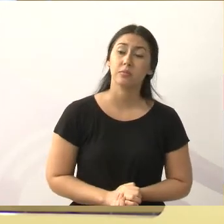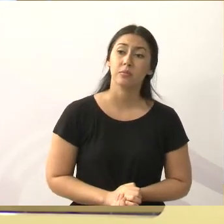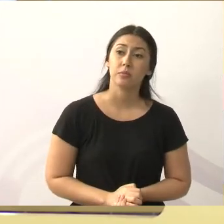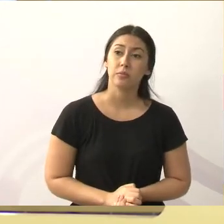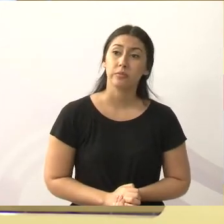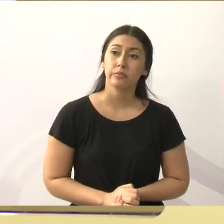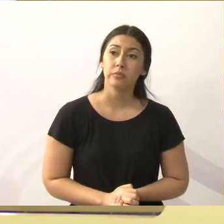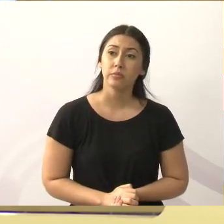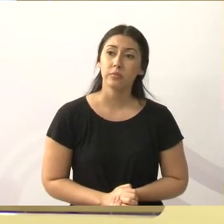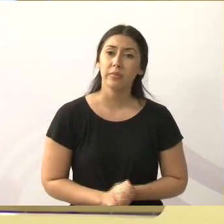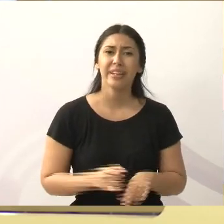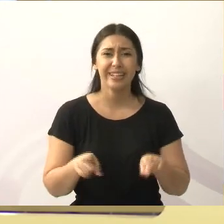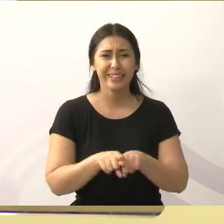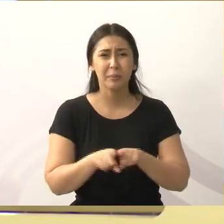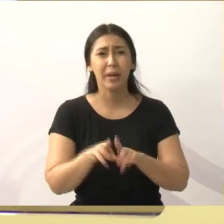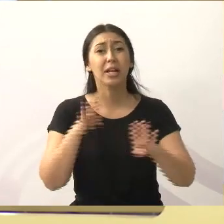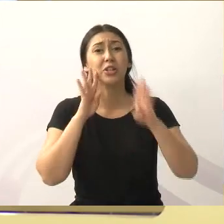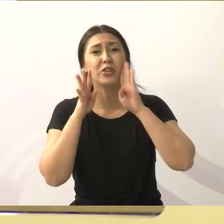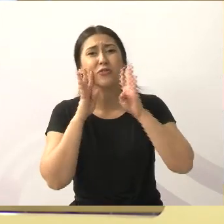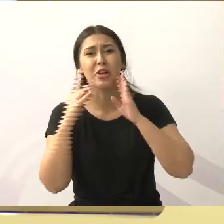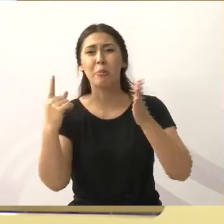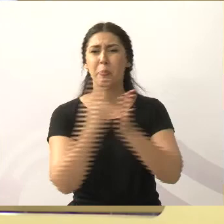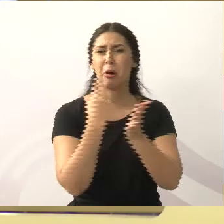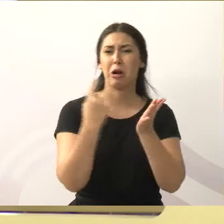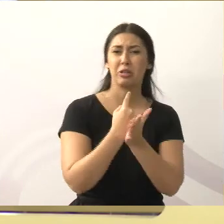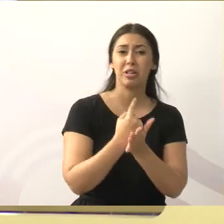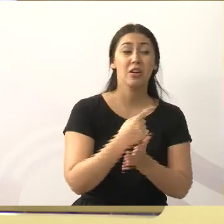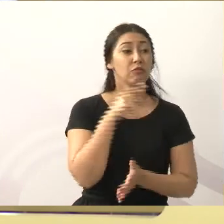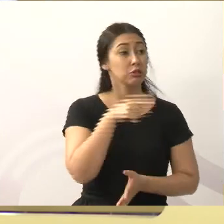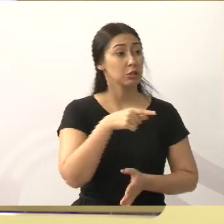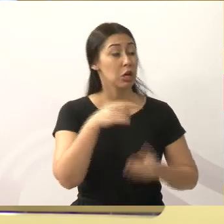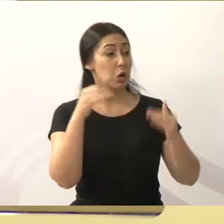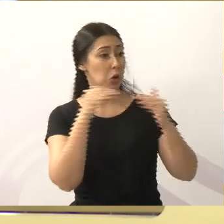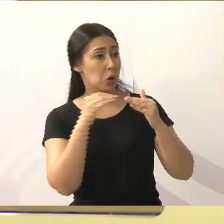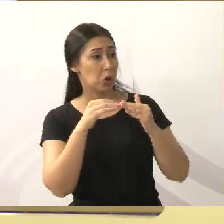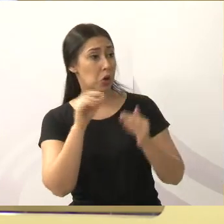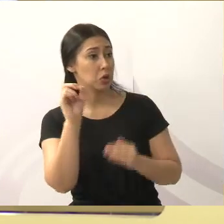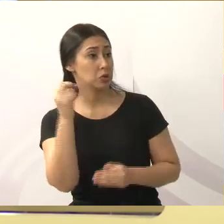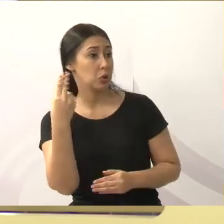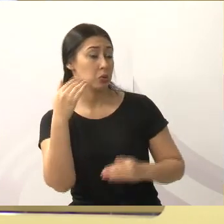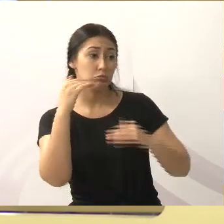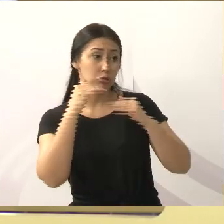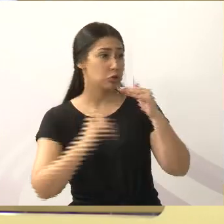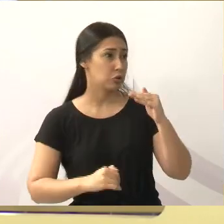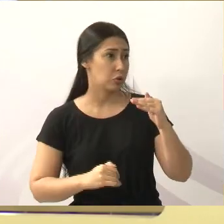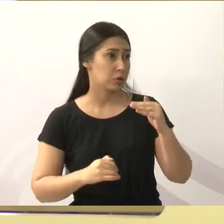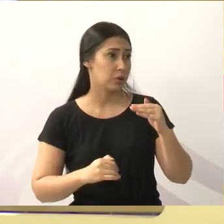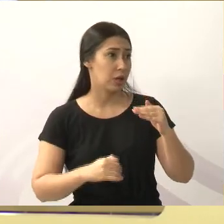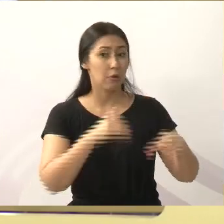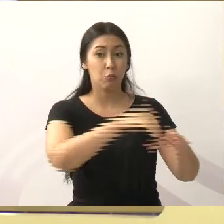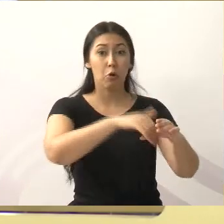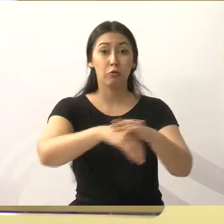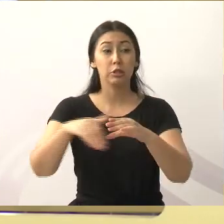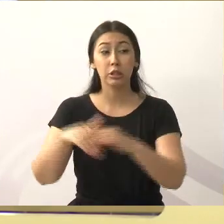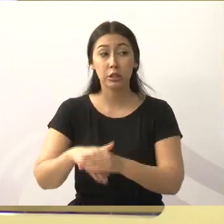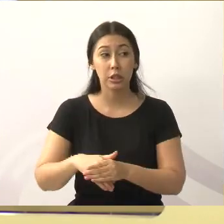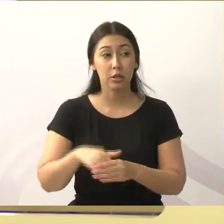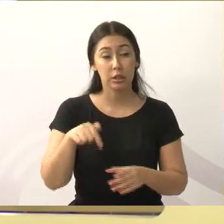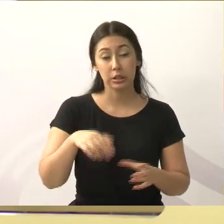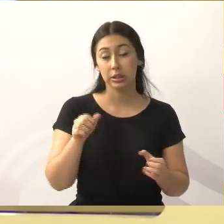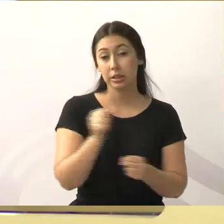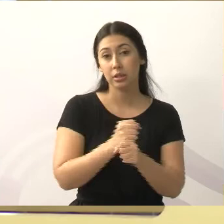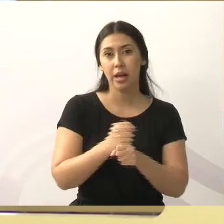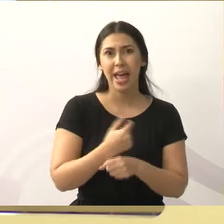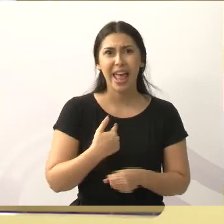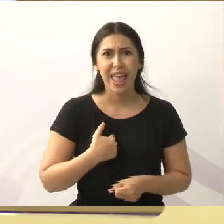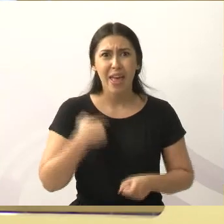e até mesmo entra no meu Face lá questionando, vereador, o senhor é a favor ou contra das eleições esse ano? Vai ter eleição? Ora, gente, eu queria dizer, eu